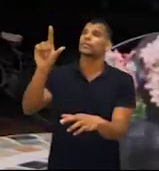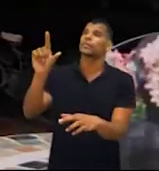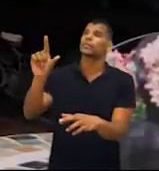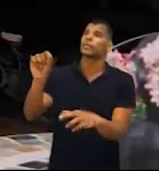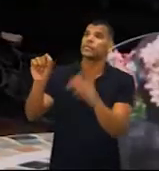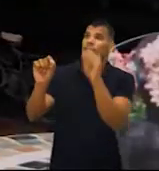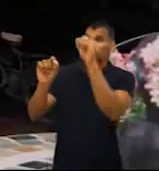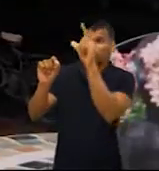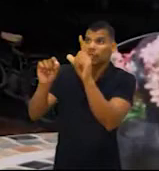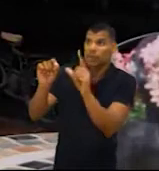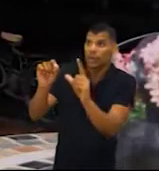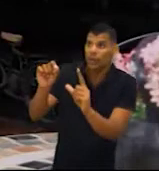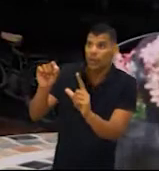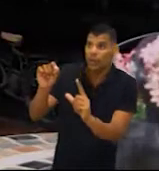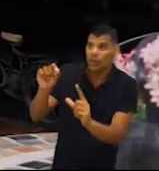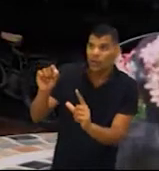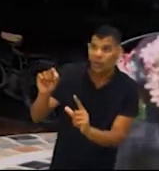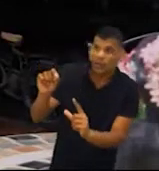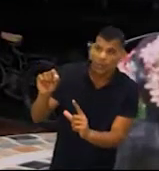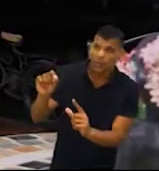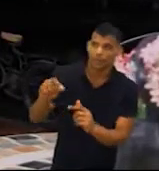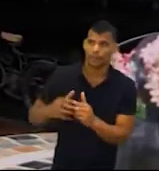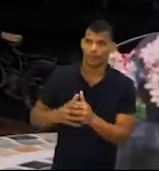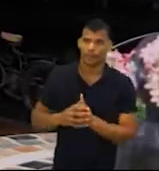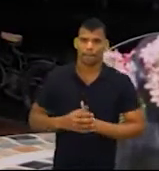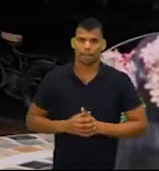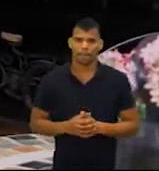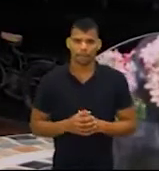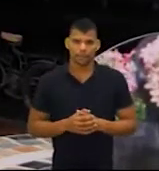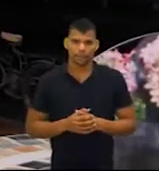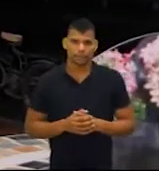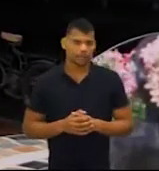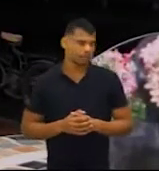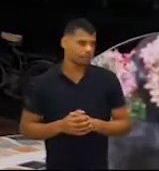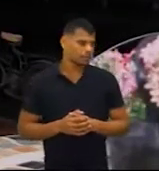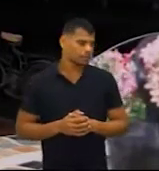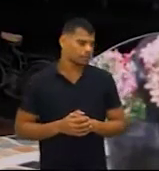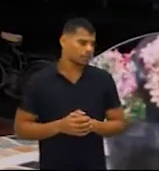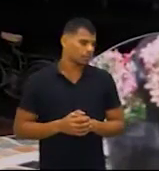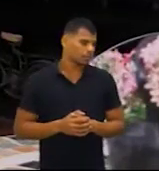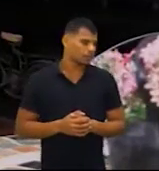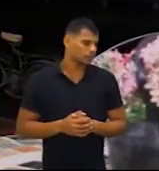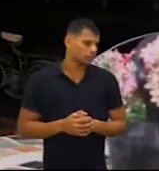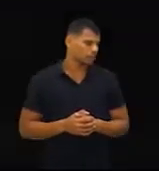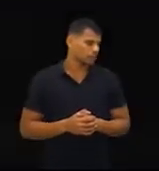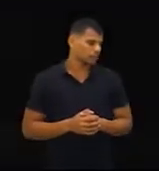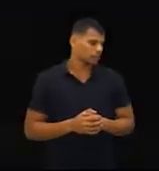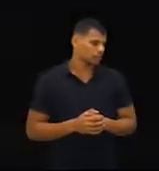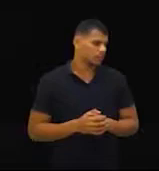e começa a brincar. Diz fica frio, meu bem, é melhor relaxar.